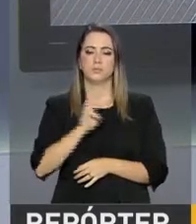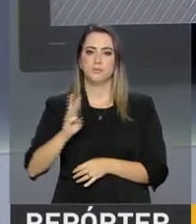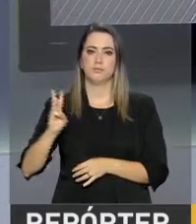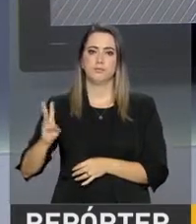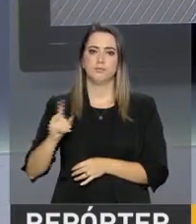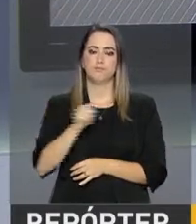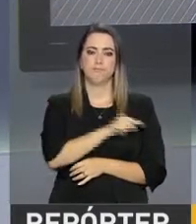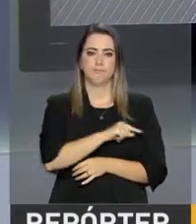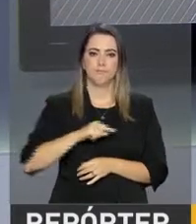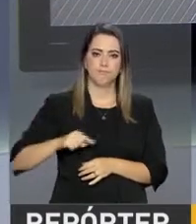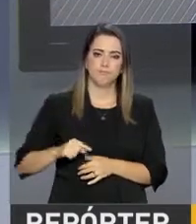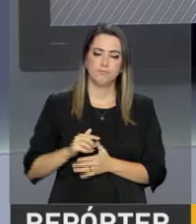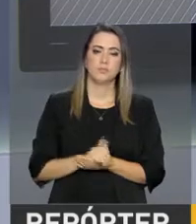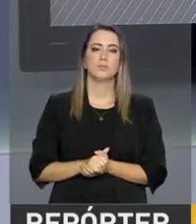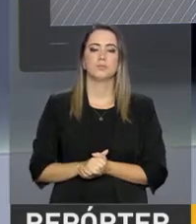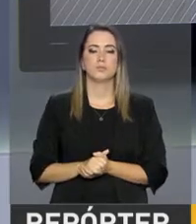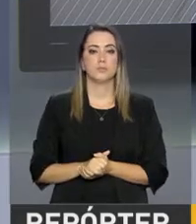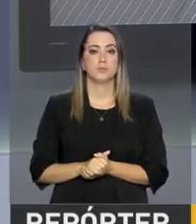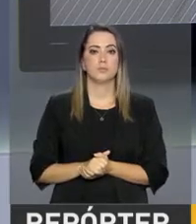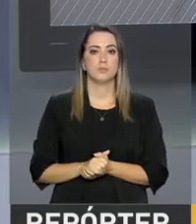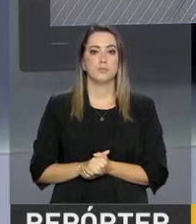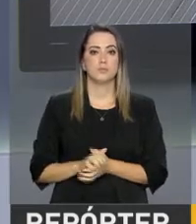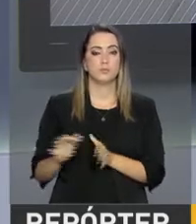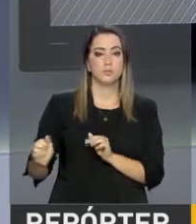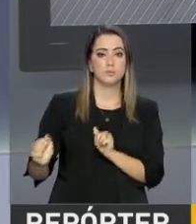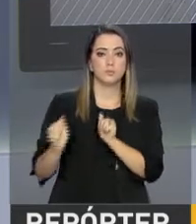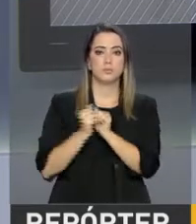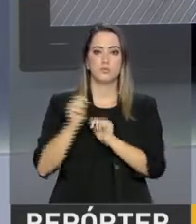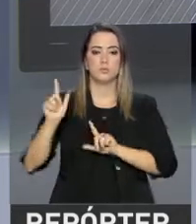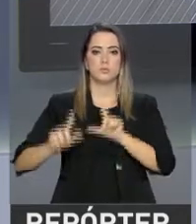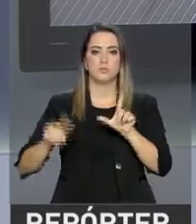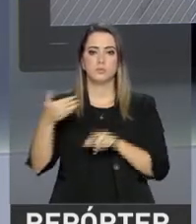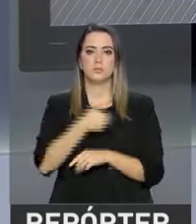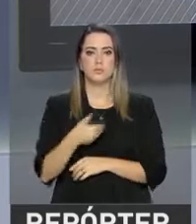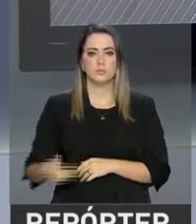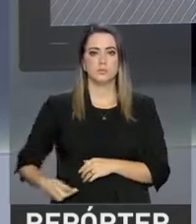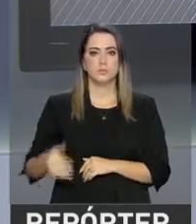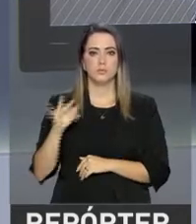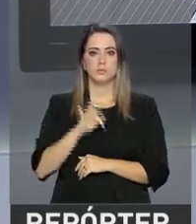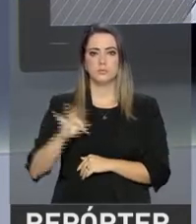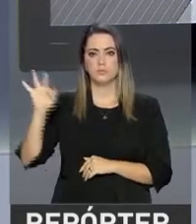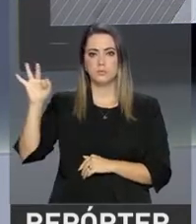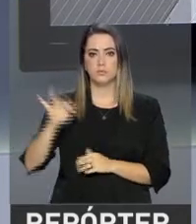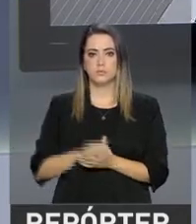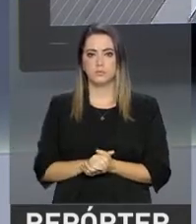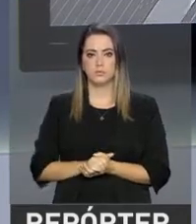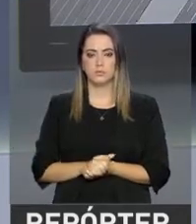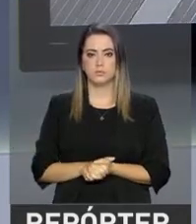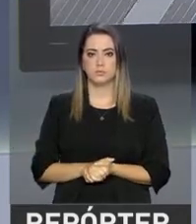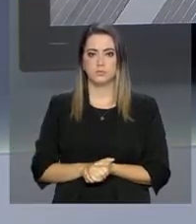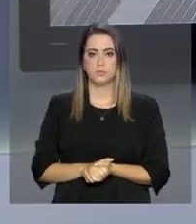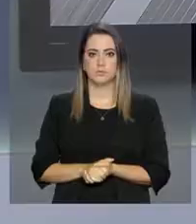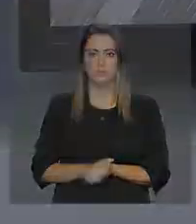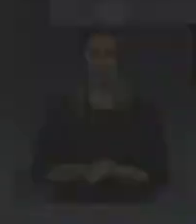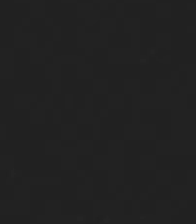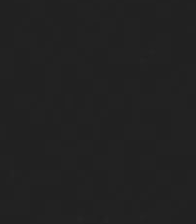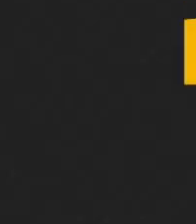também está na página da nbr na internet continue com a gente na nbr a tv do governo federal